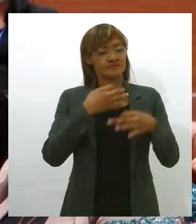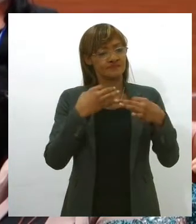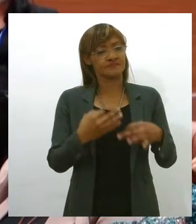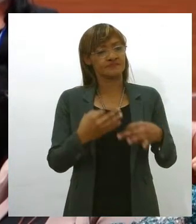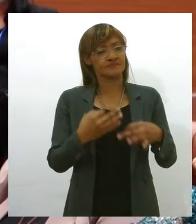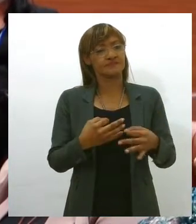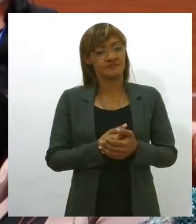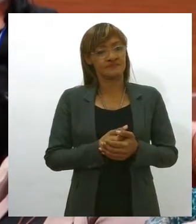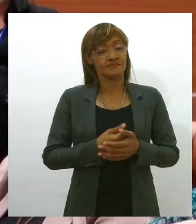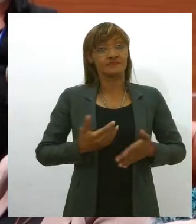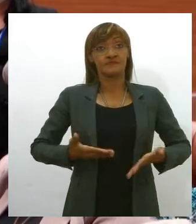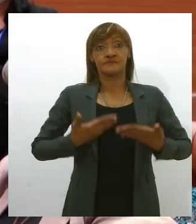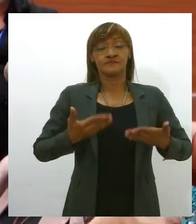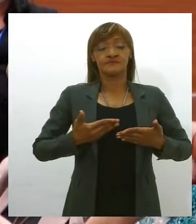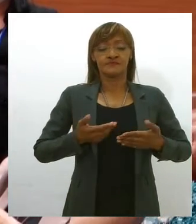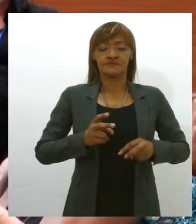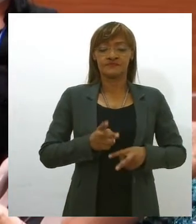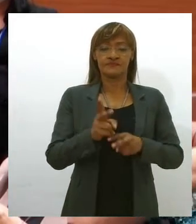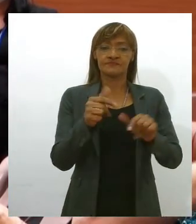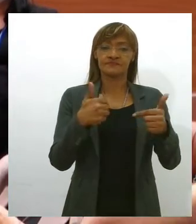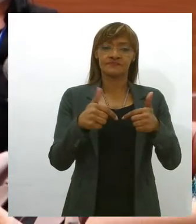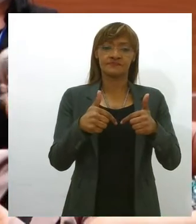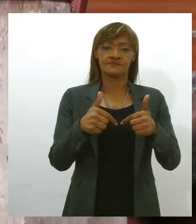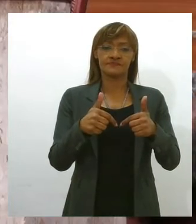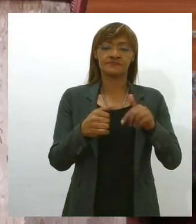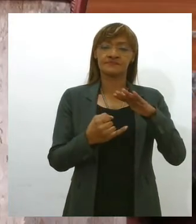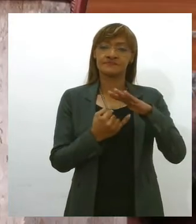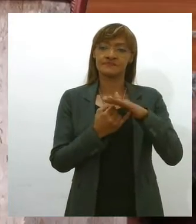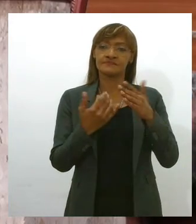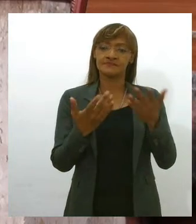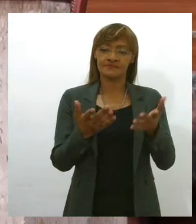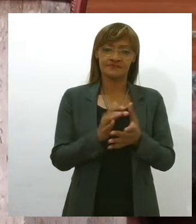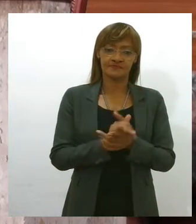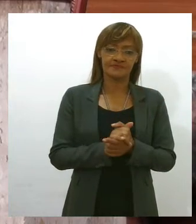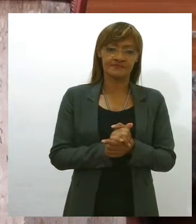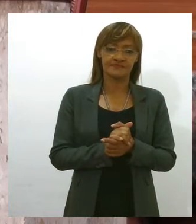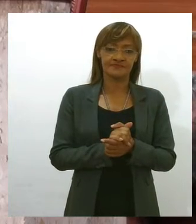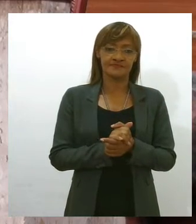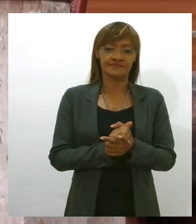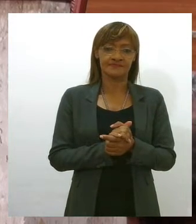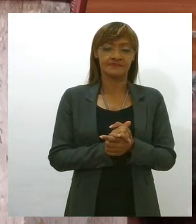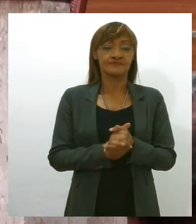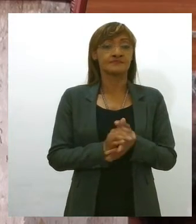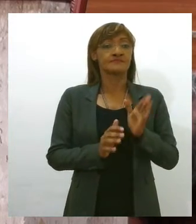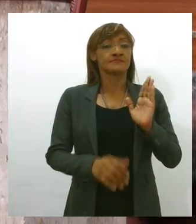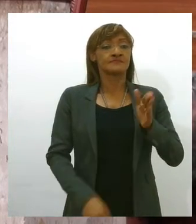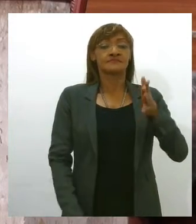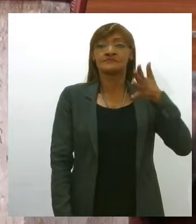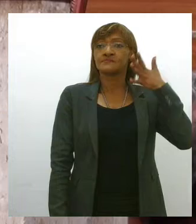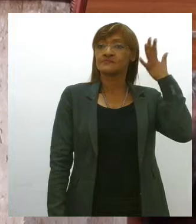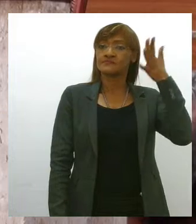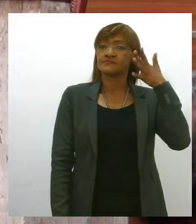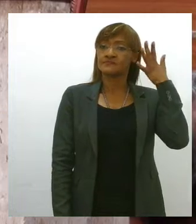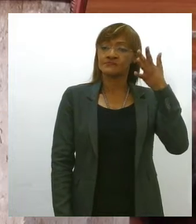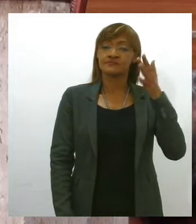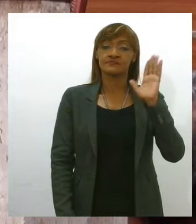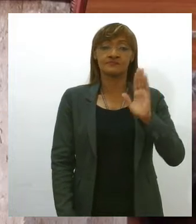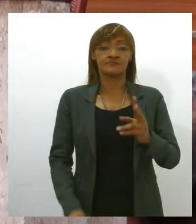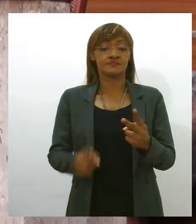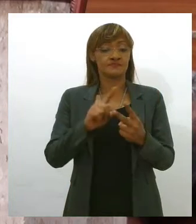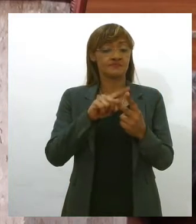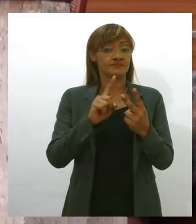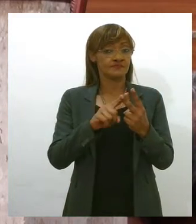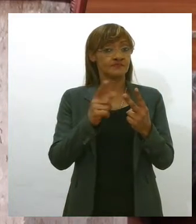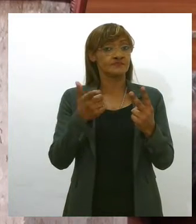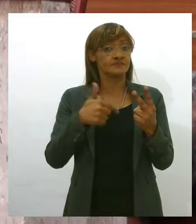a trabalhar muito mais pela nossa instituição fazer jus a esse título durante a solenidade dois outros maçons que tiveram atuação destacada